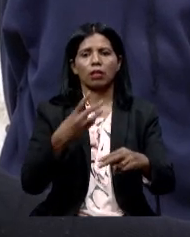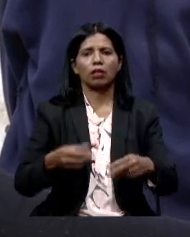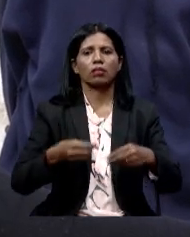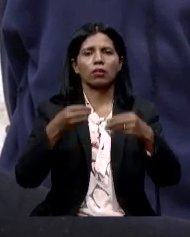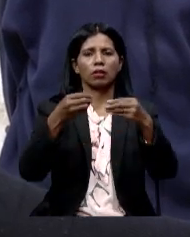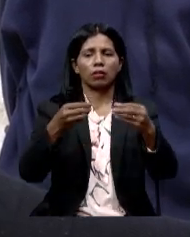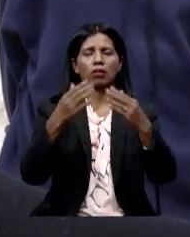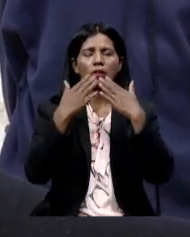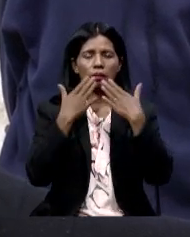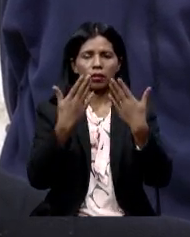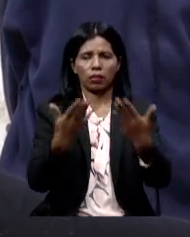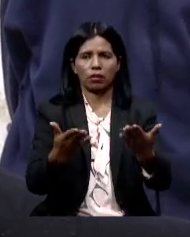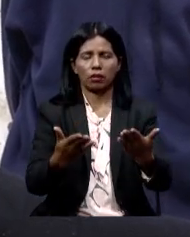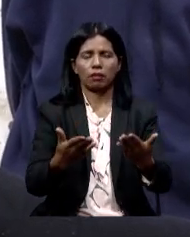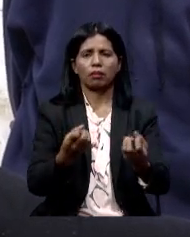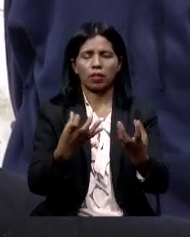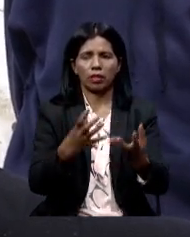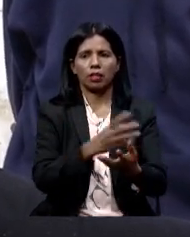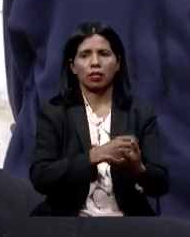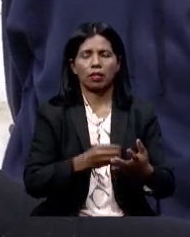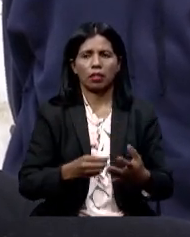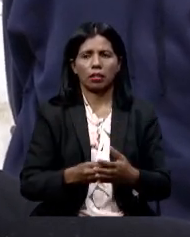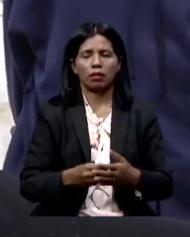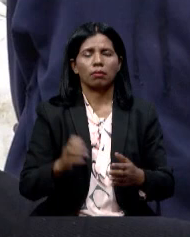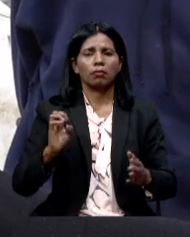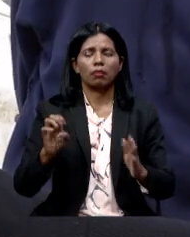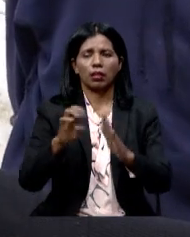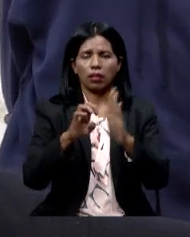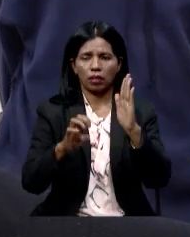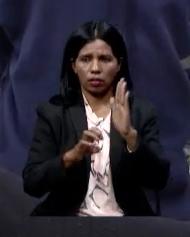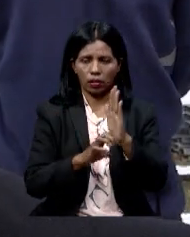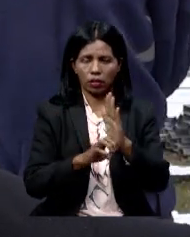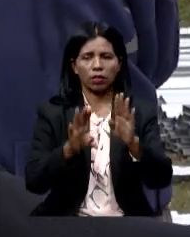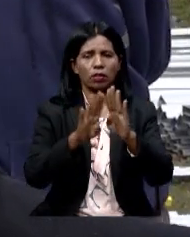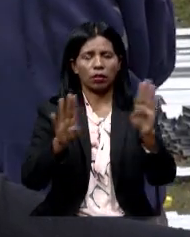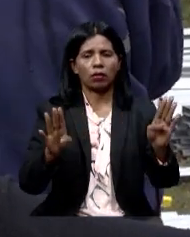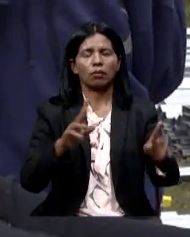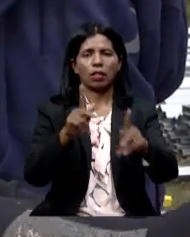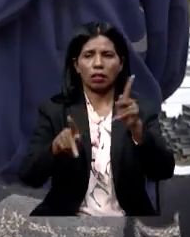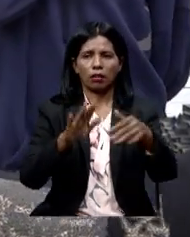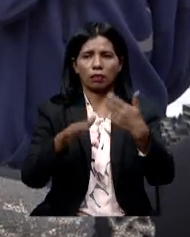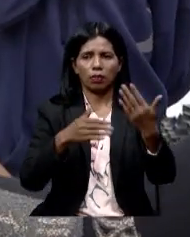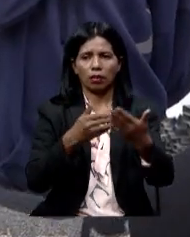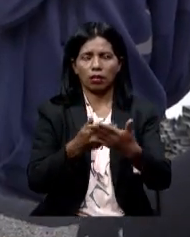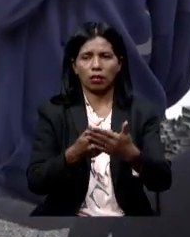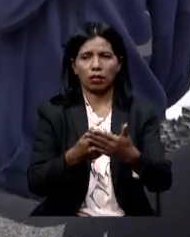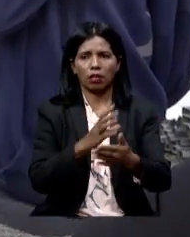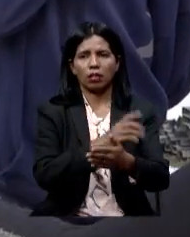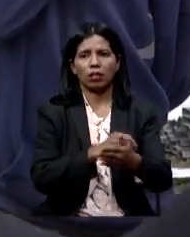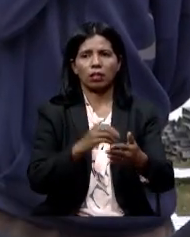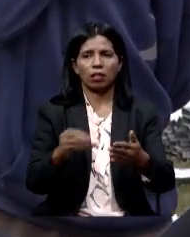aminia akredise wain pa estado si lo ke matan hutuba diritiri